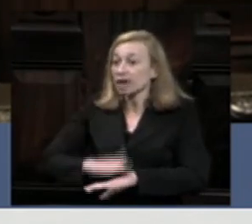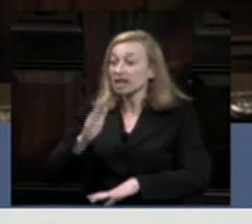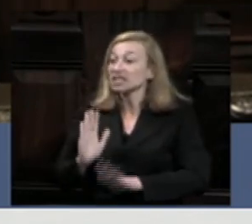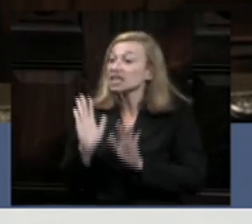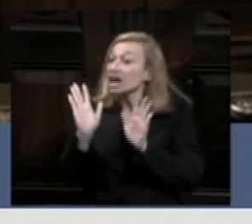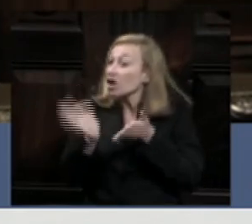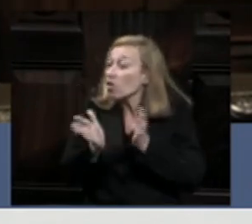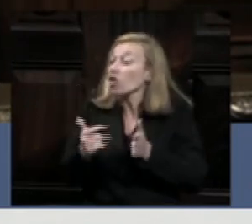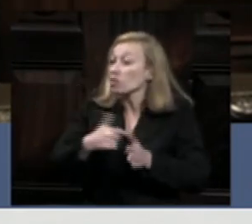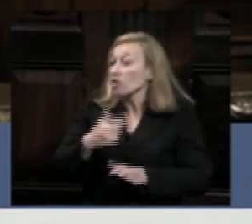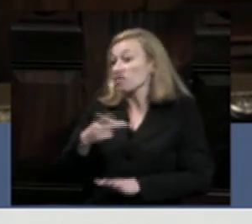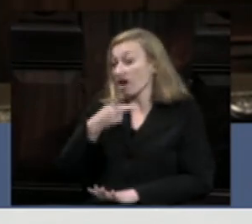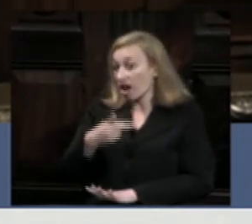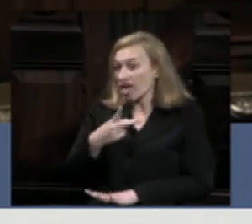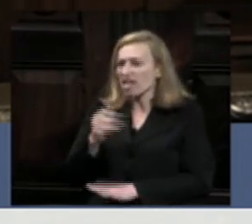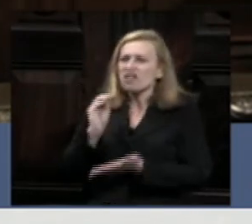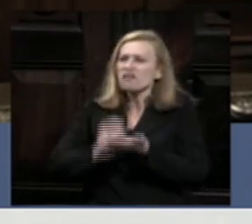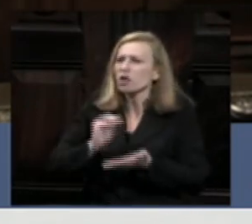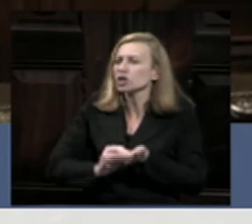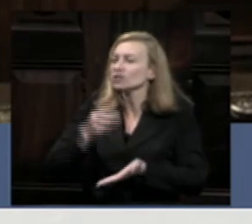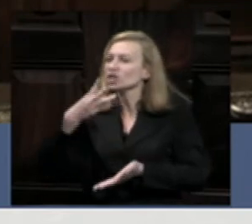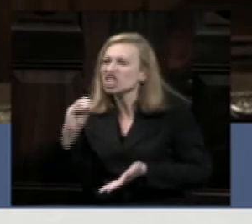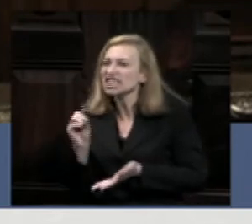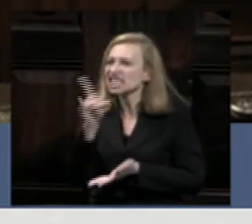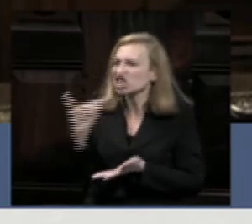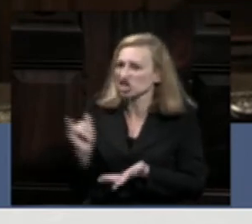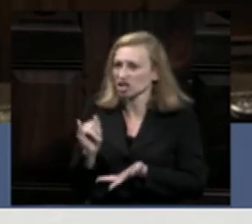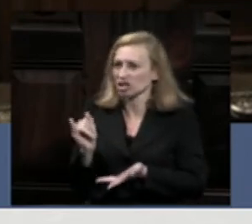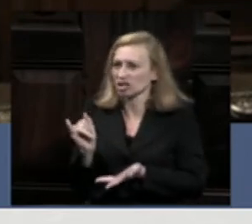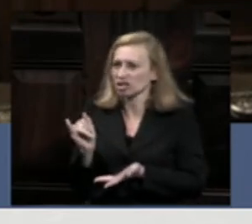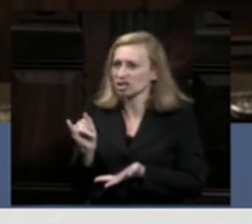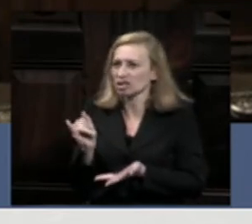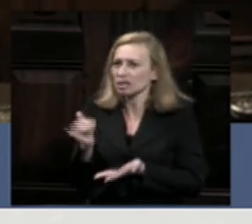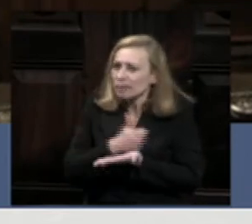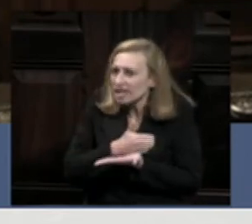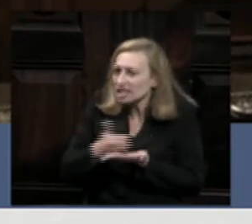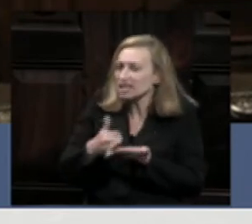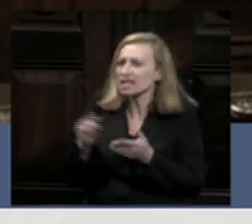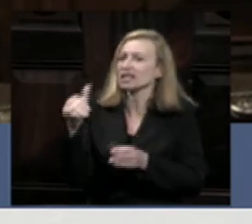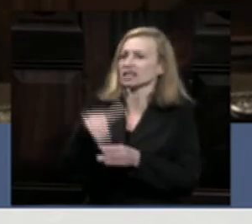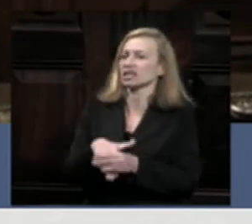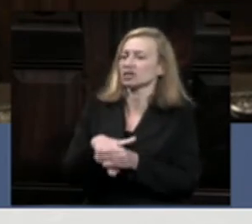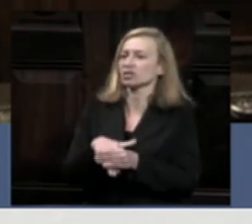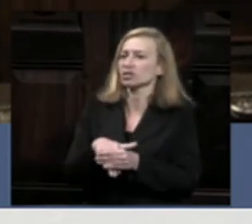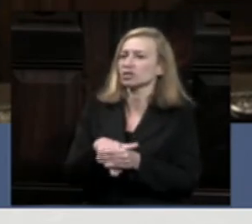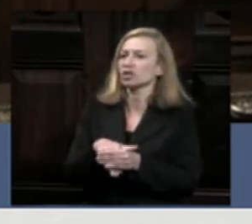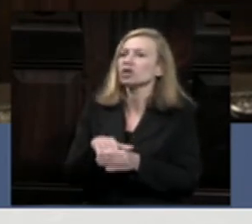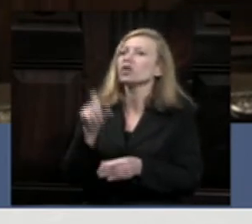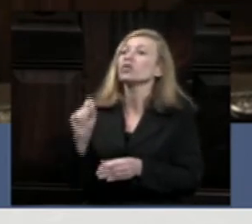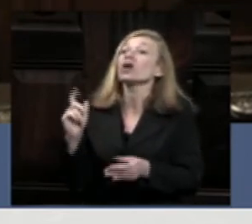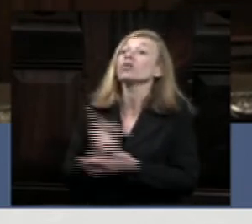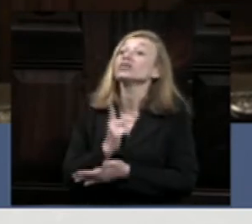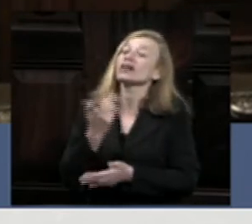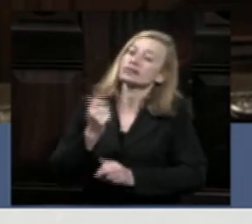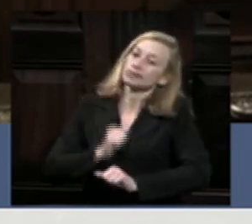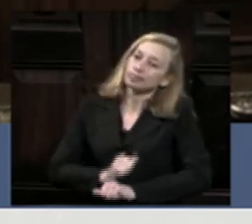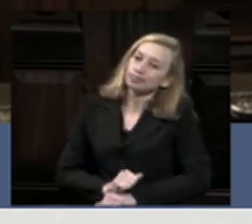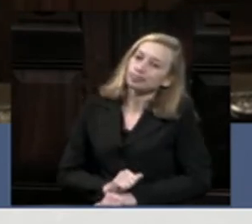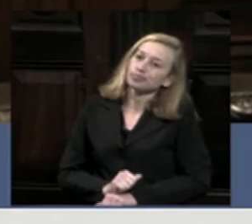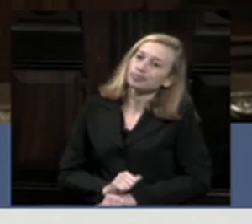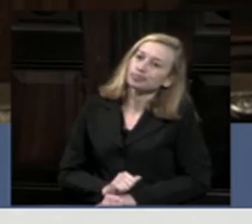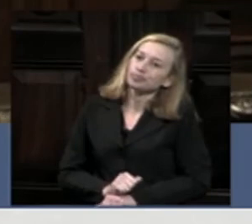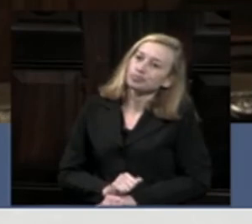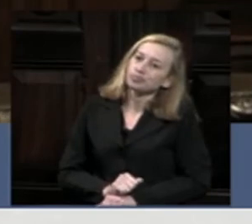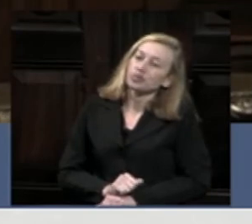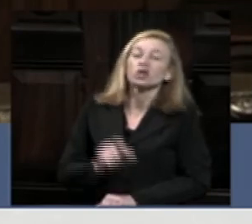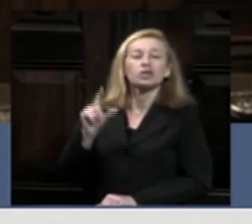eu disse, faltando 30 dias para as eleições, uma decisão,